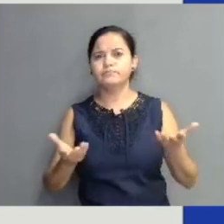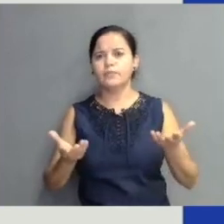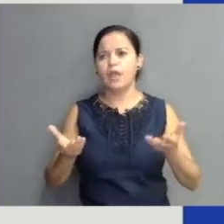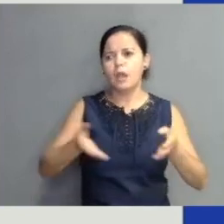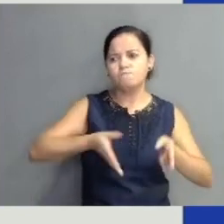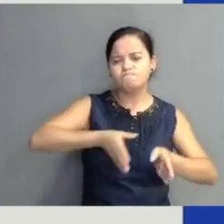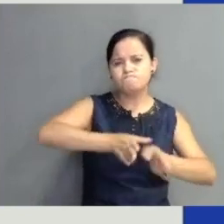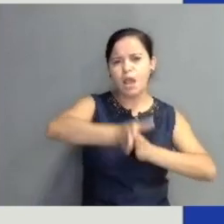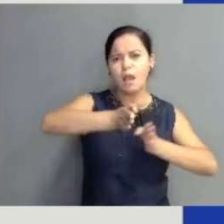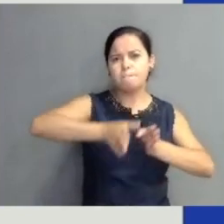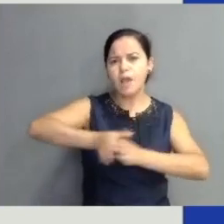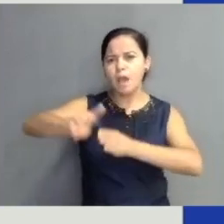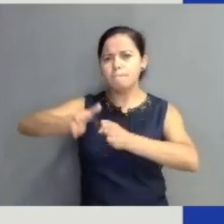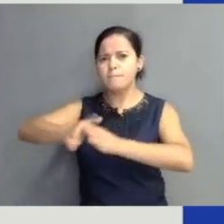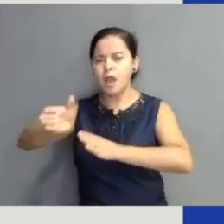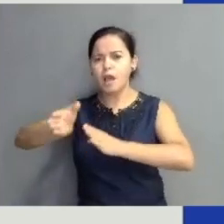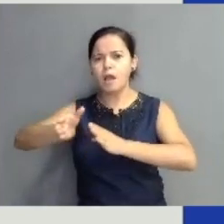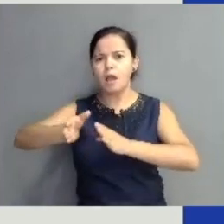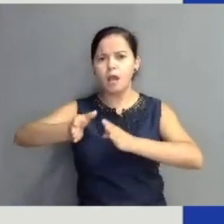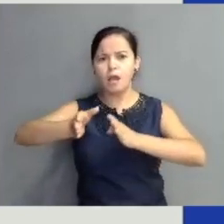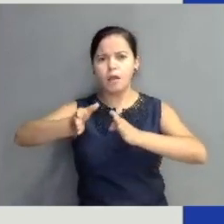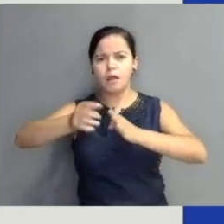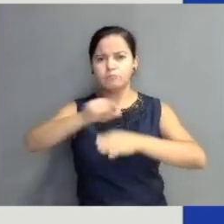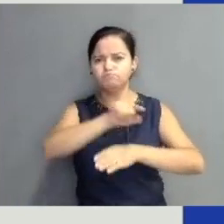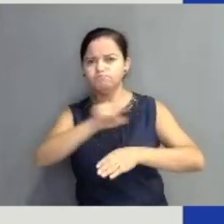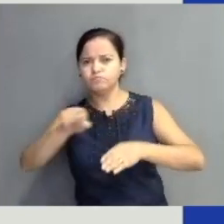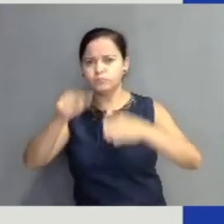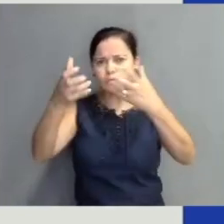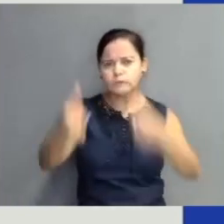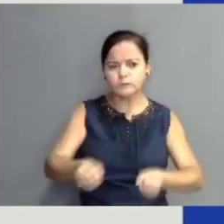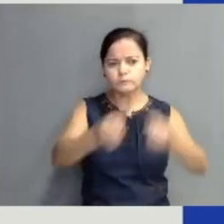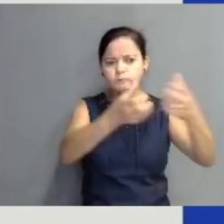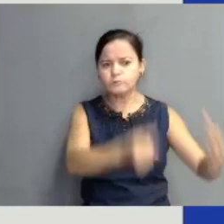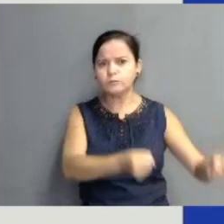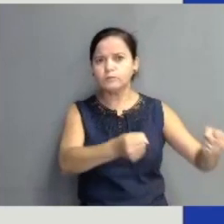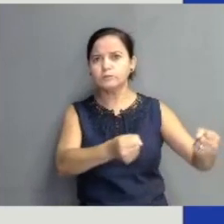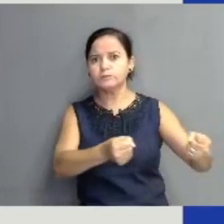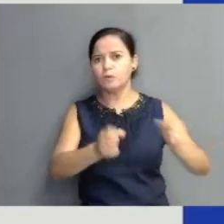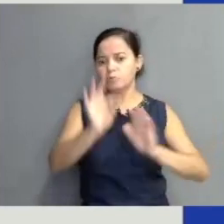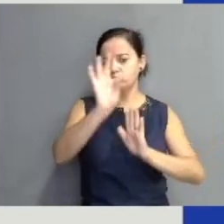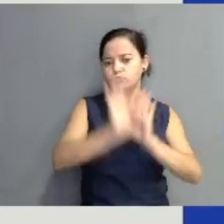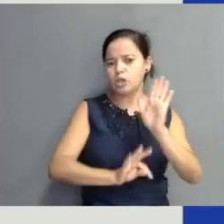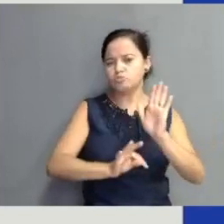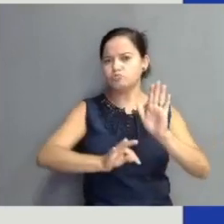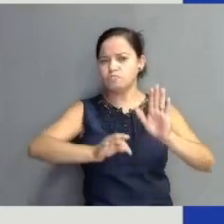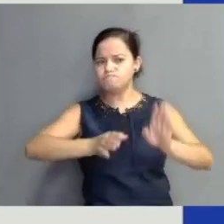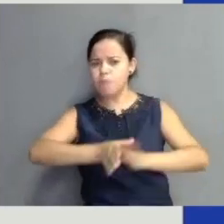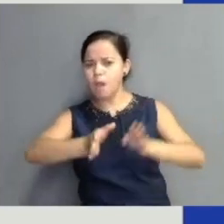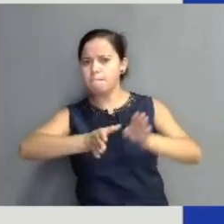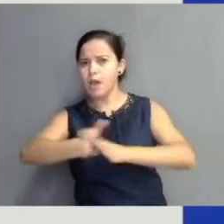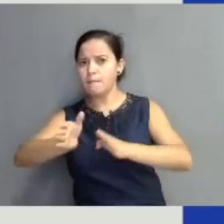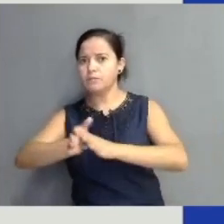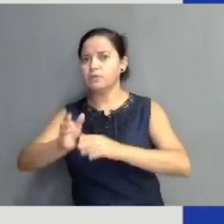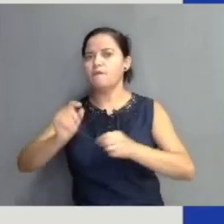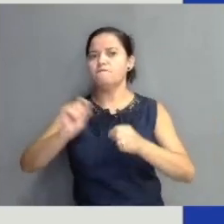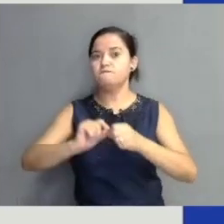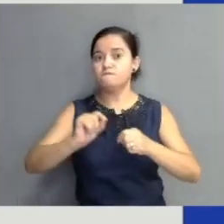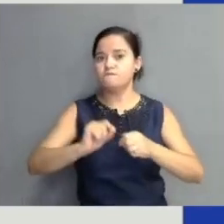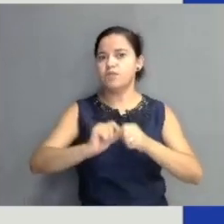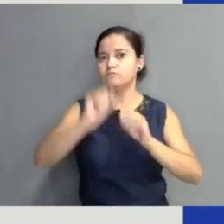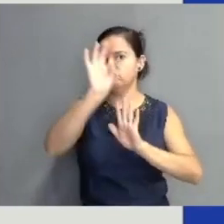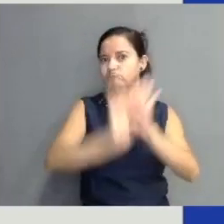para justificar a sua ideia, para defender a sua ideia, a ideia que ele teve, né, para construir aquele texto.